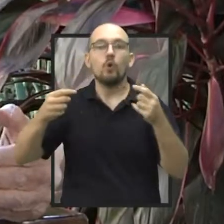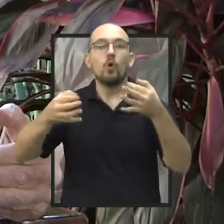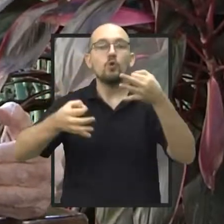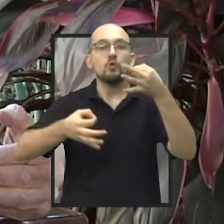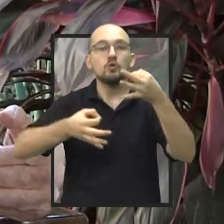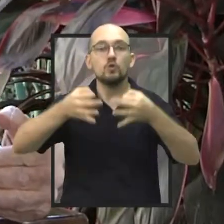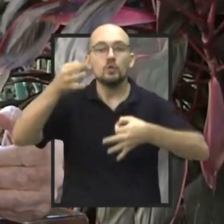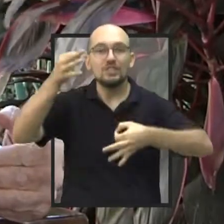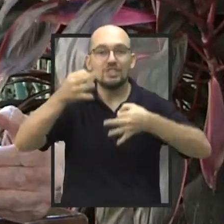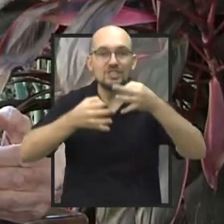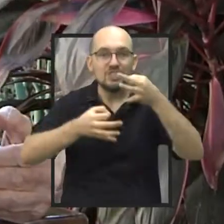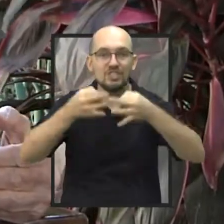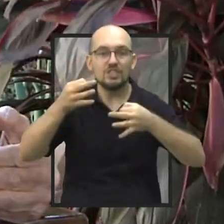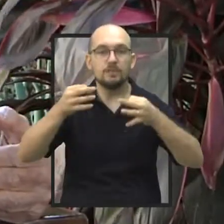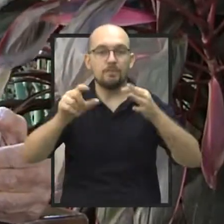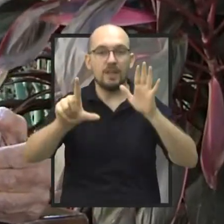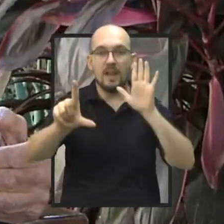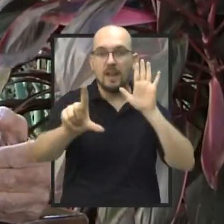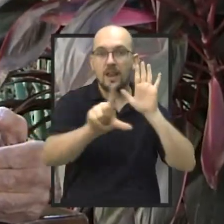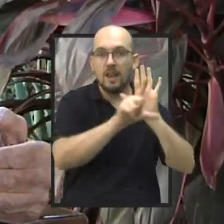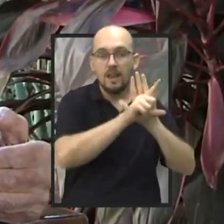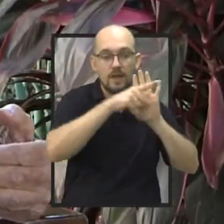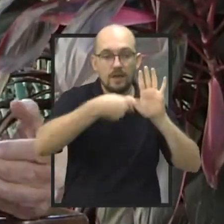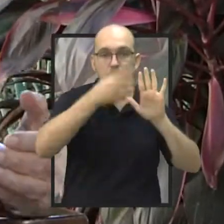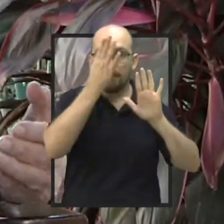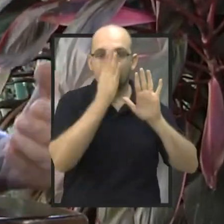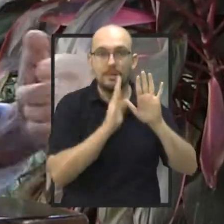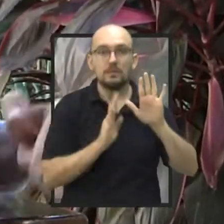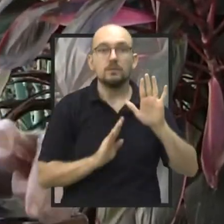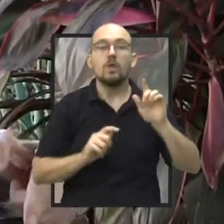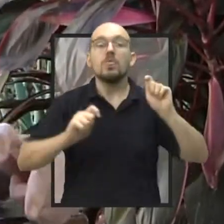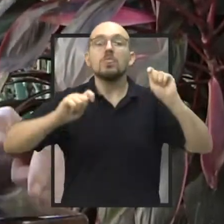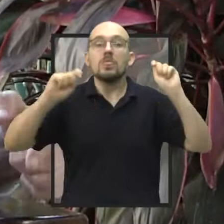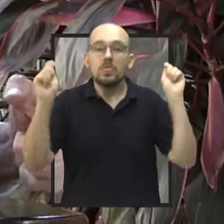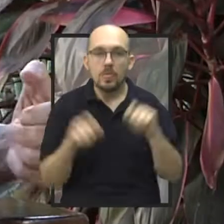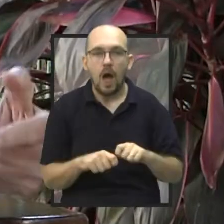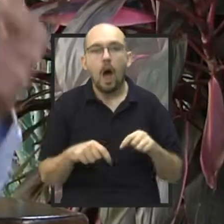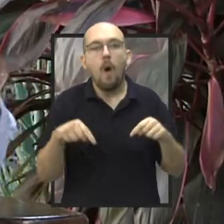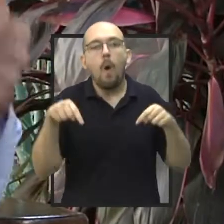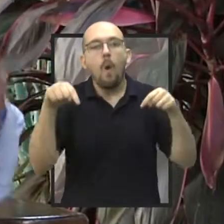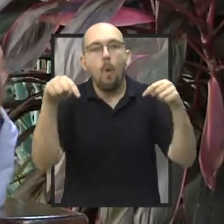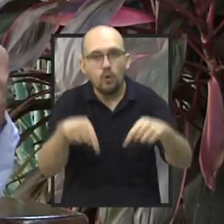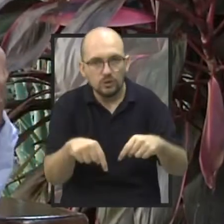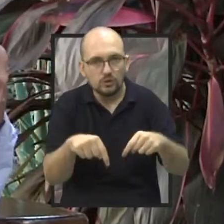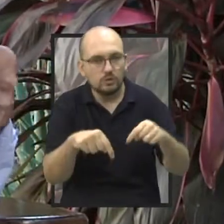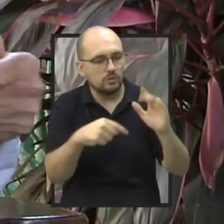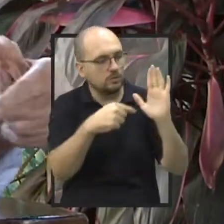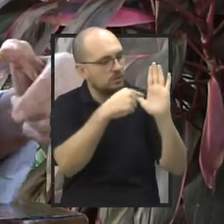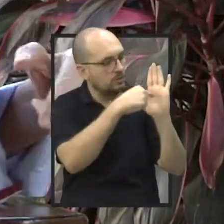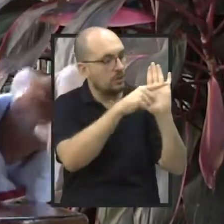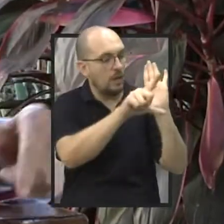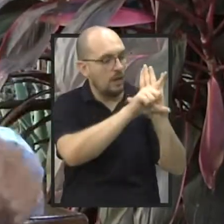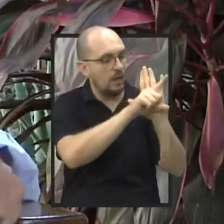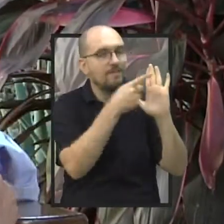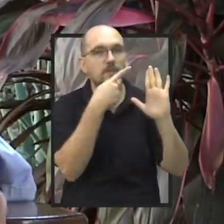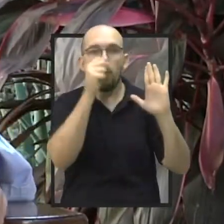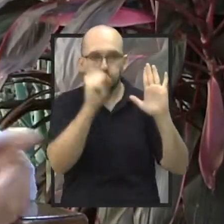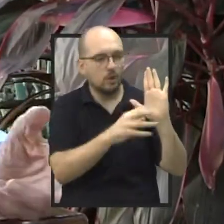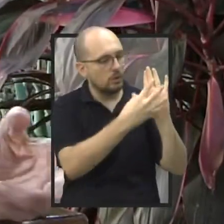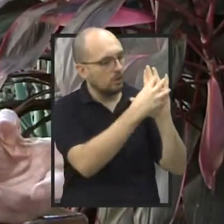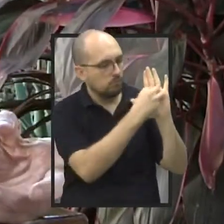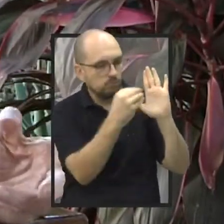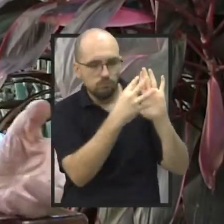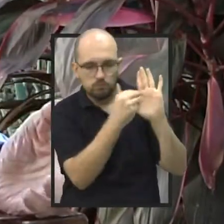justiça, o que a legislação brasileira nos permite hoje transferir.